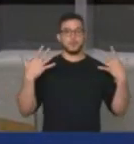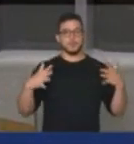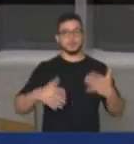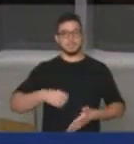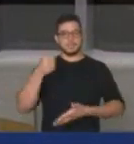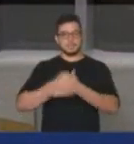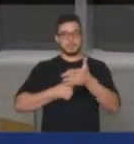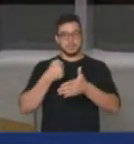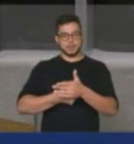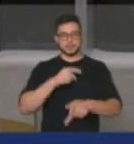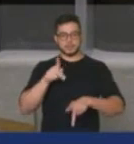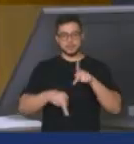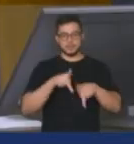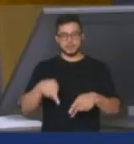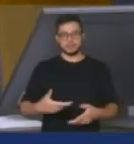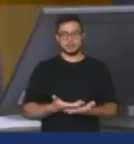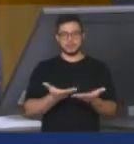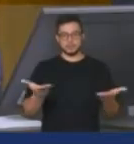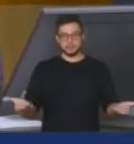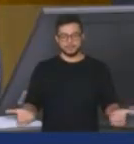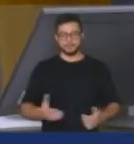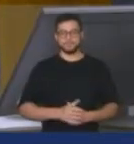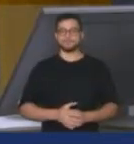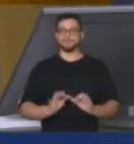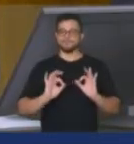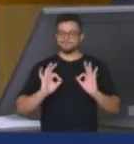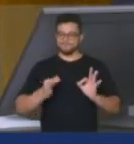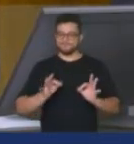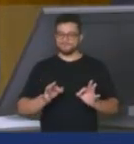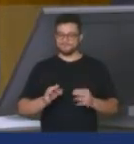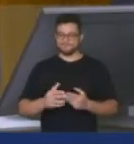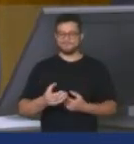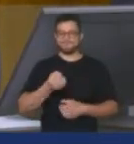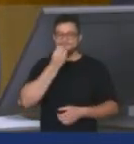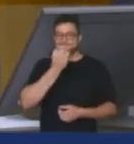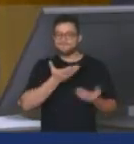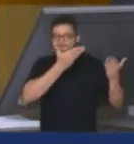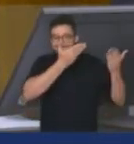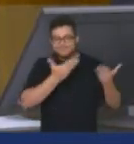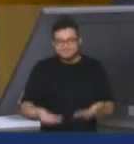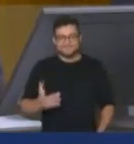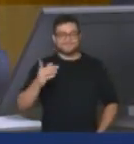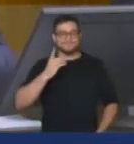Ok, deputado Welter, seja muito bem-vindo a esta casa.